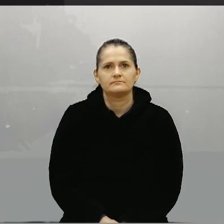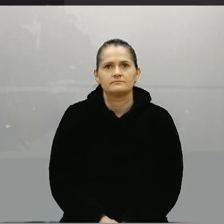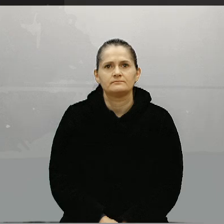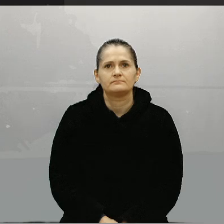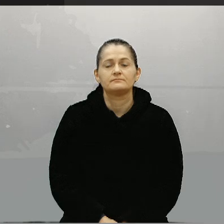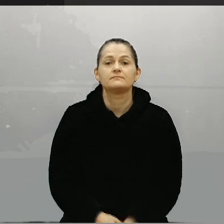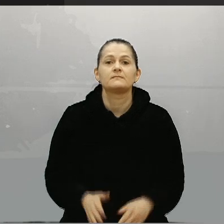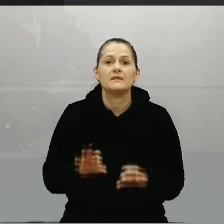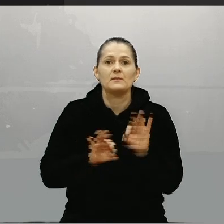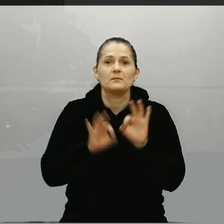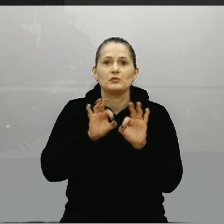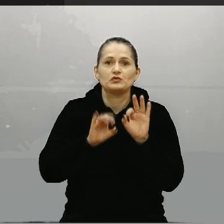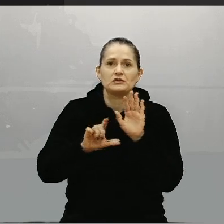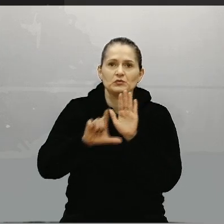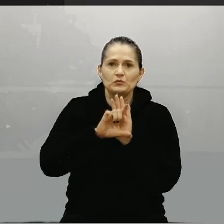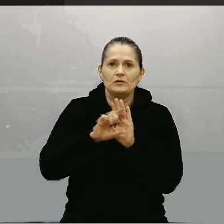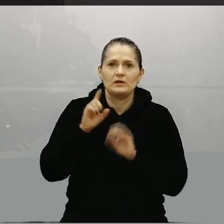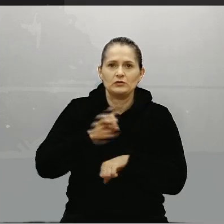O projeto de lei número